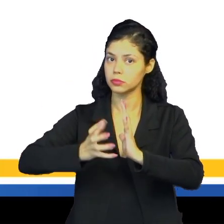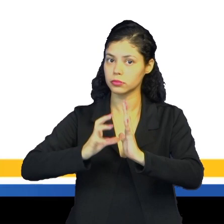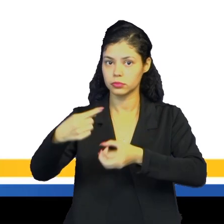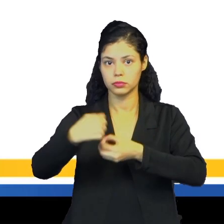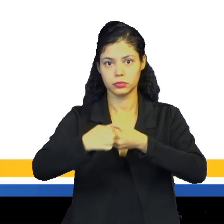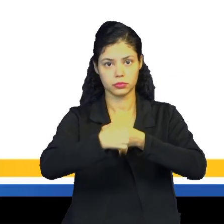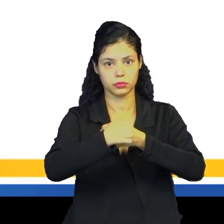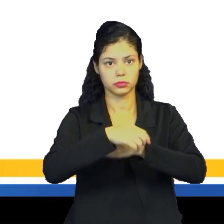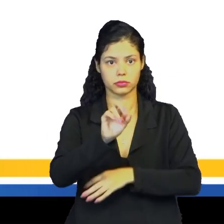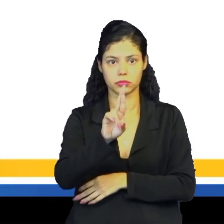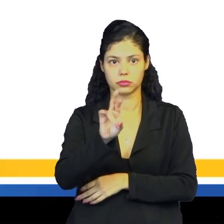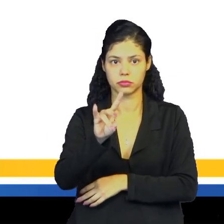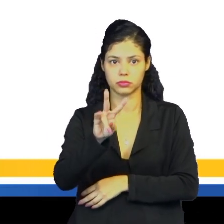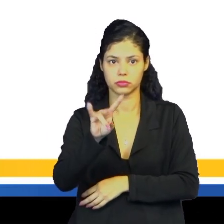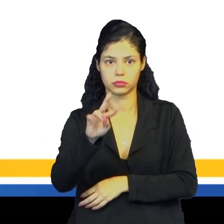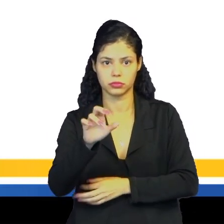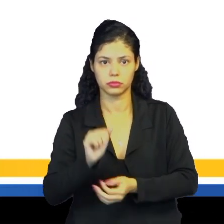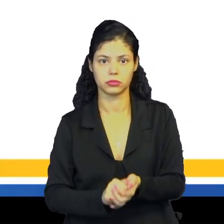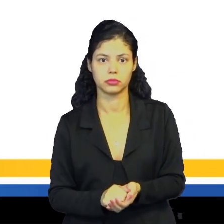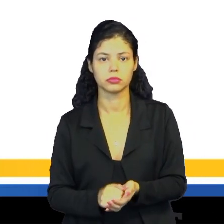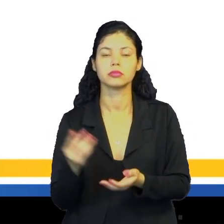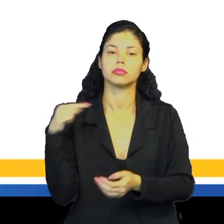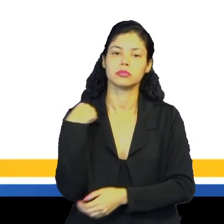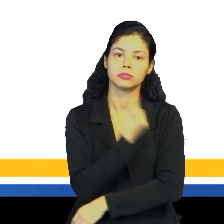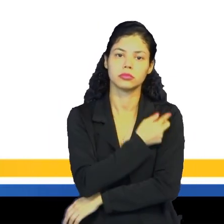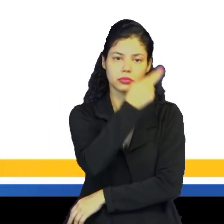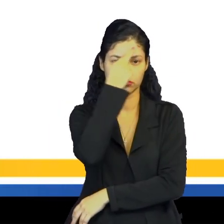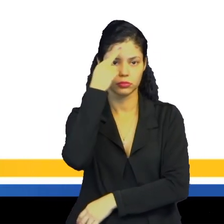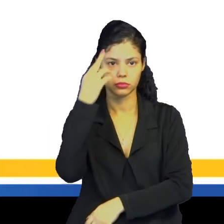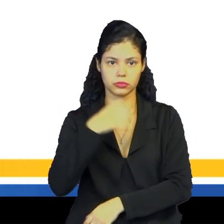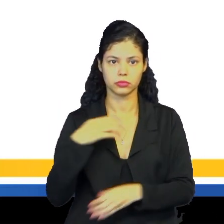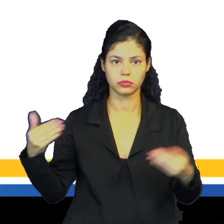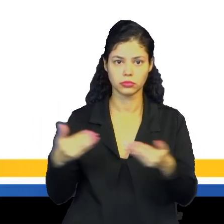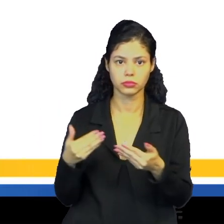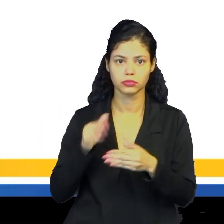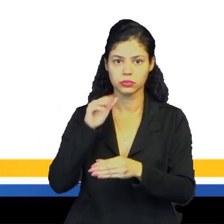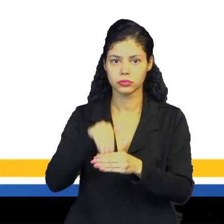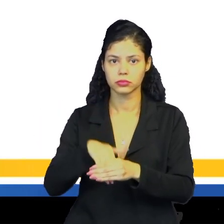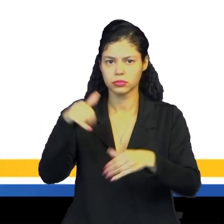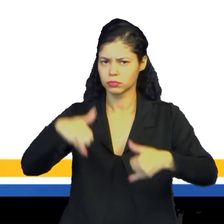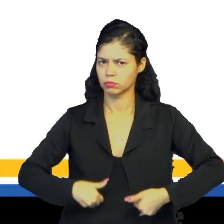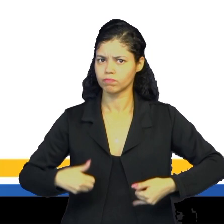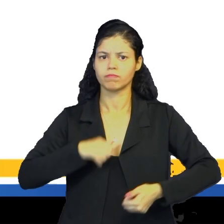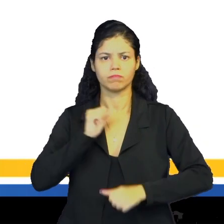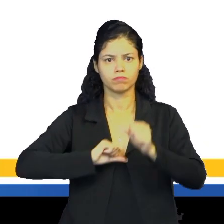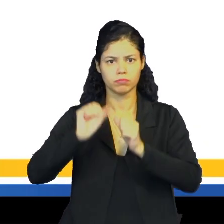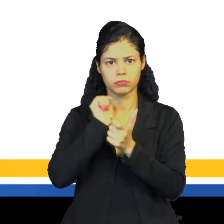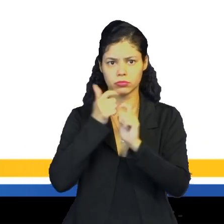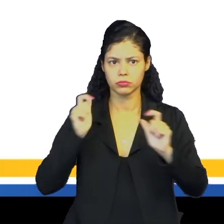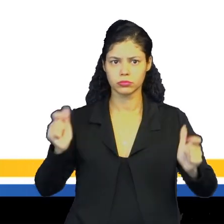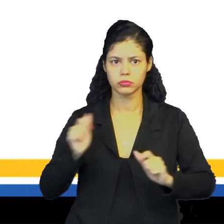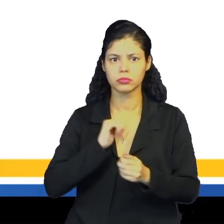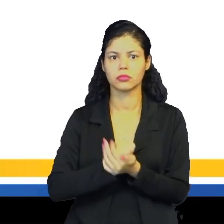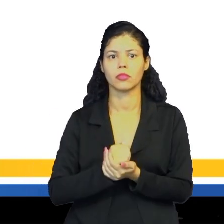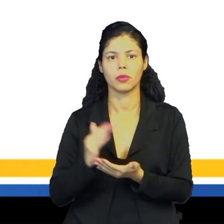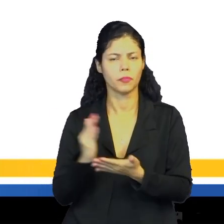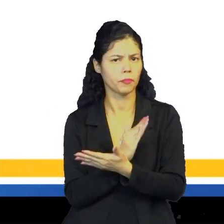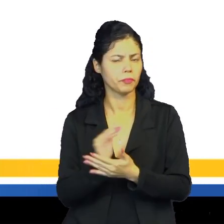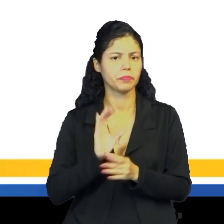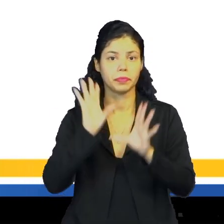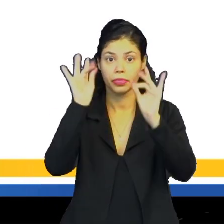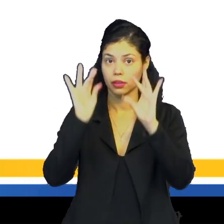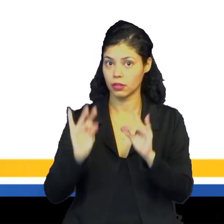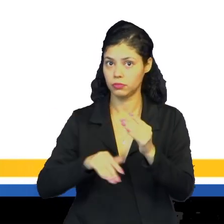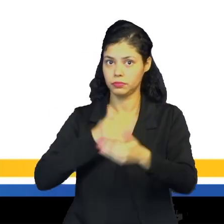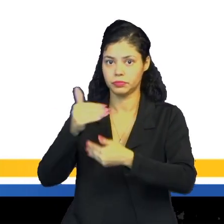Municipal de São Vicente. Da nossa história colonial ao momento atual, o voto sofreu grandes transformações e alguns fatos se